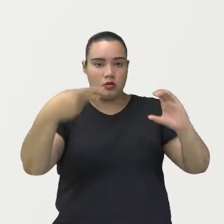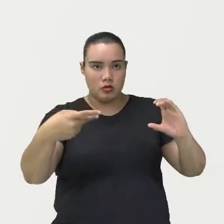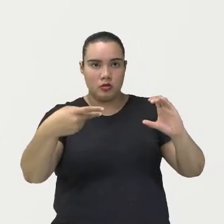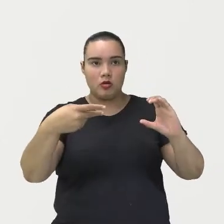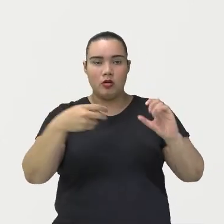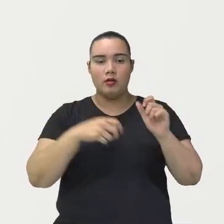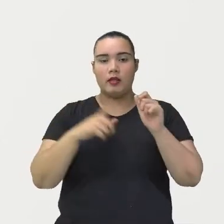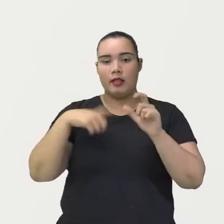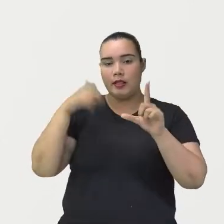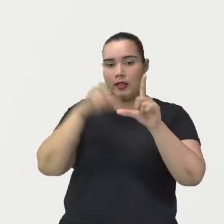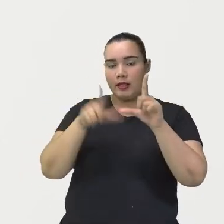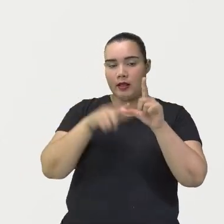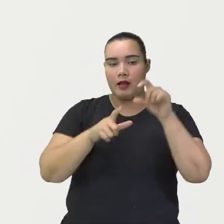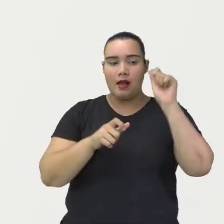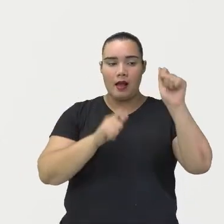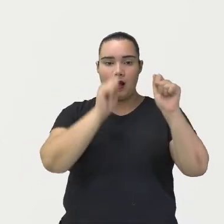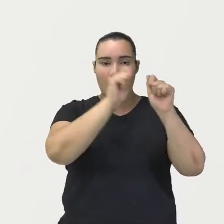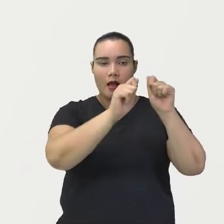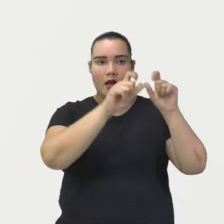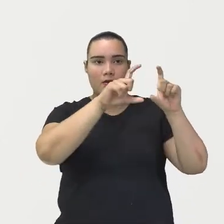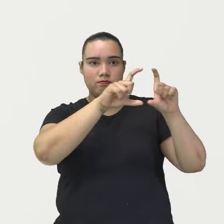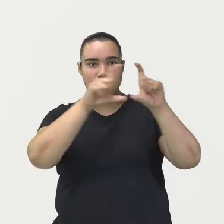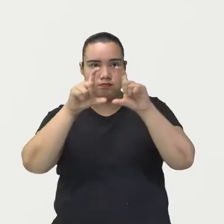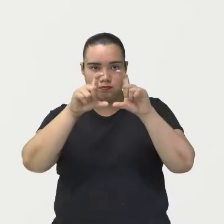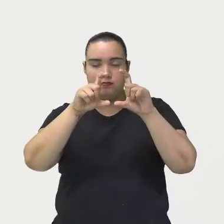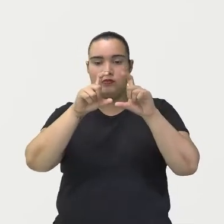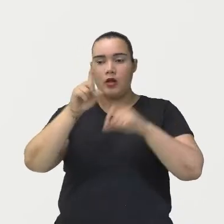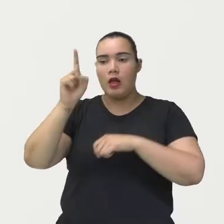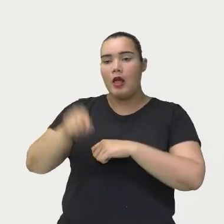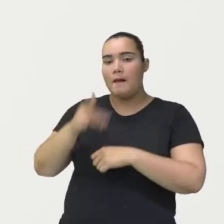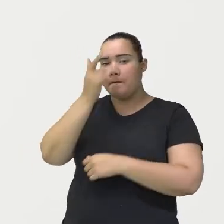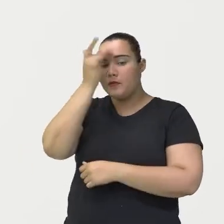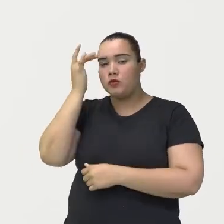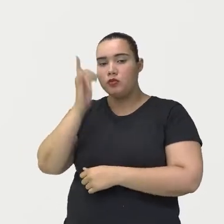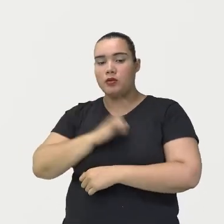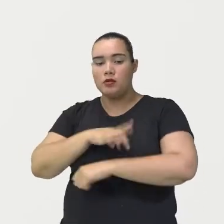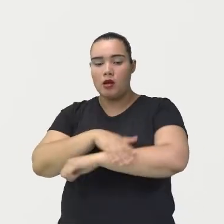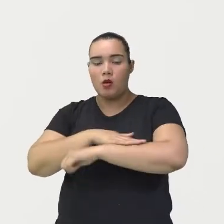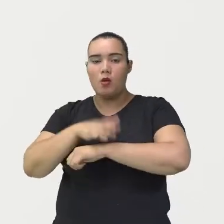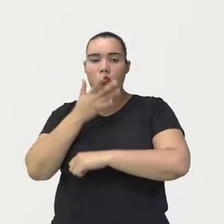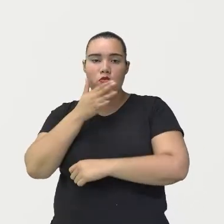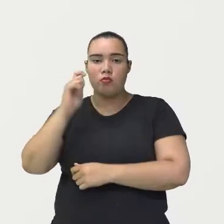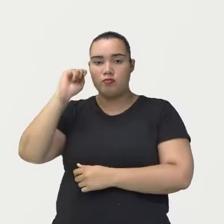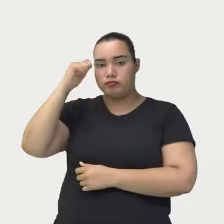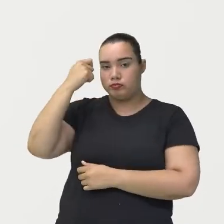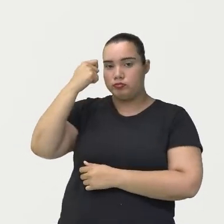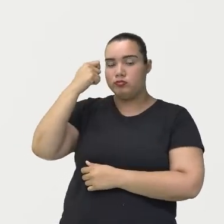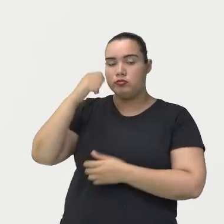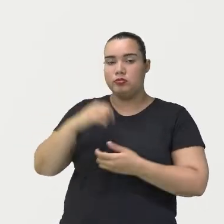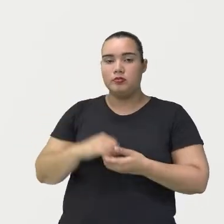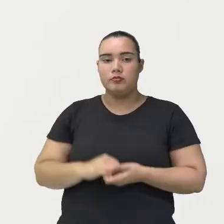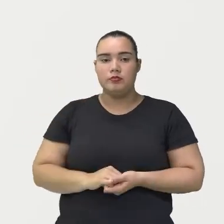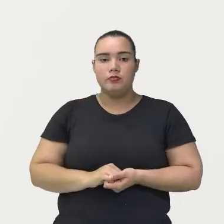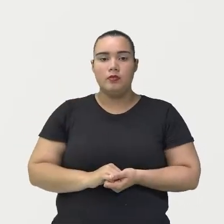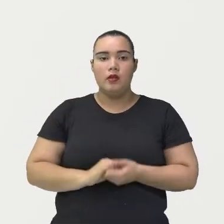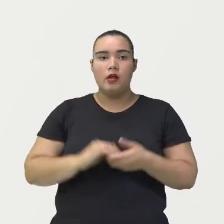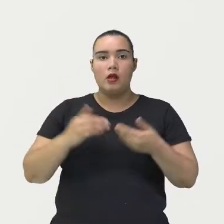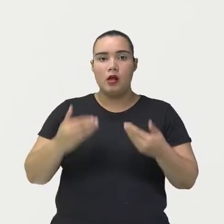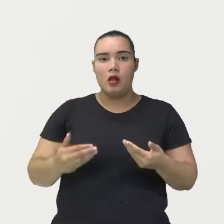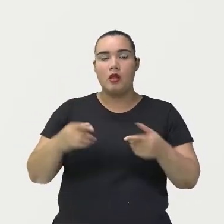pessoa negra, do negro. Azinho, bezão, ou azão, bezinho, é